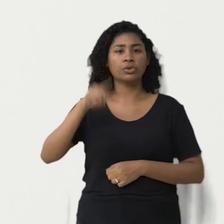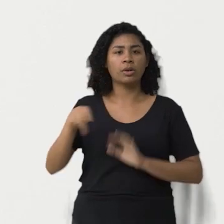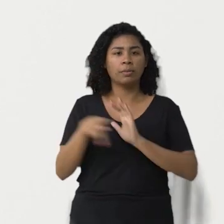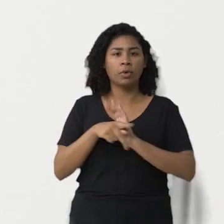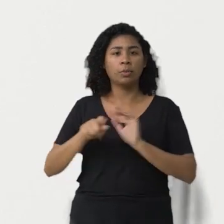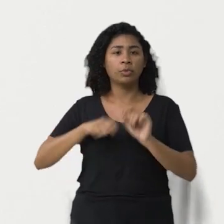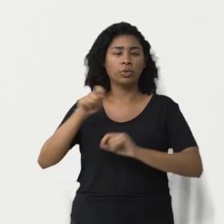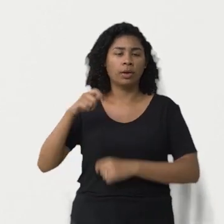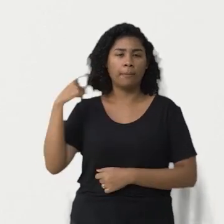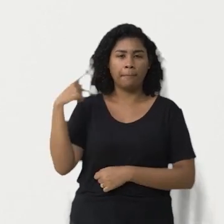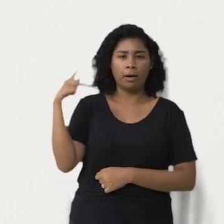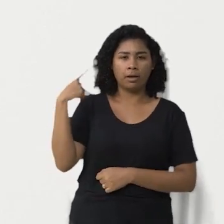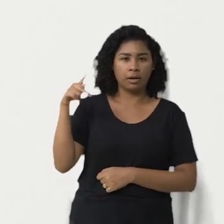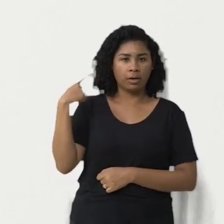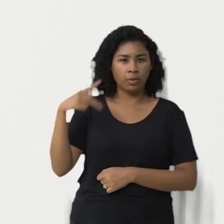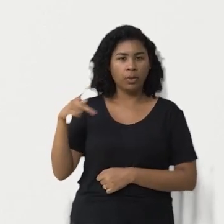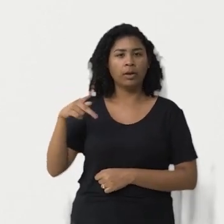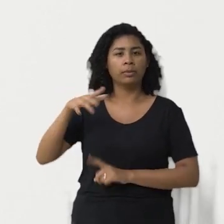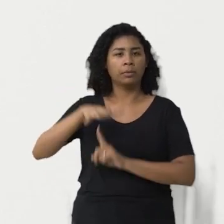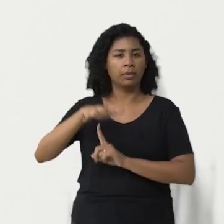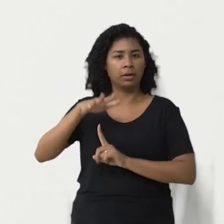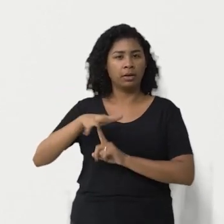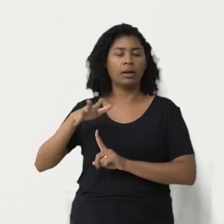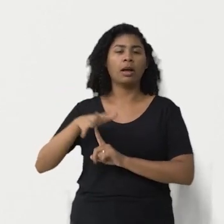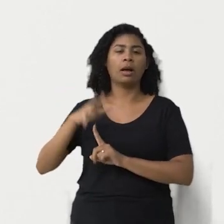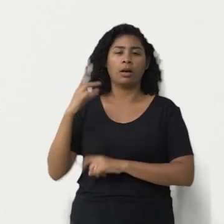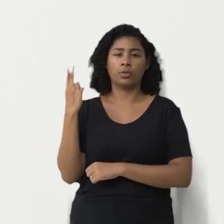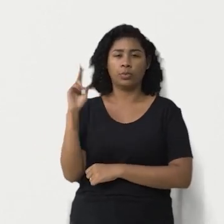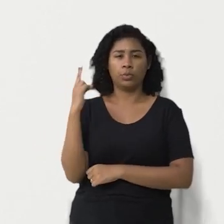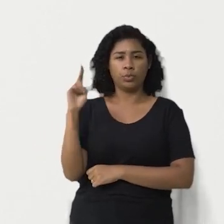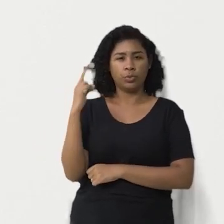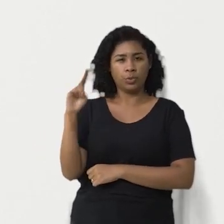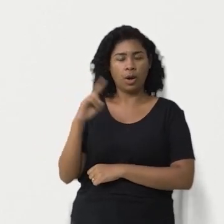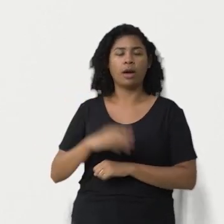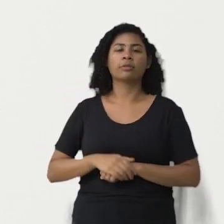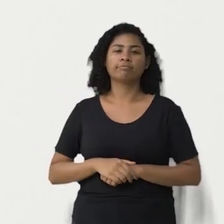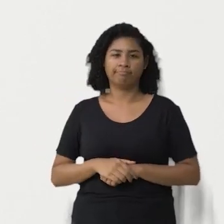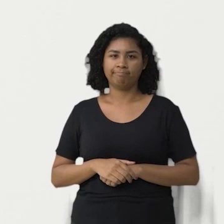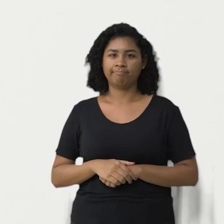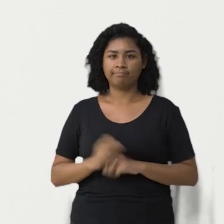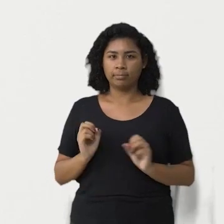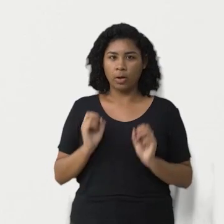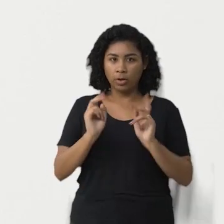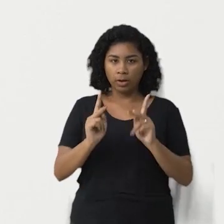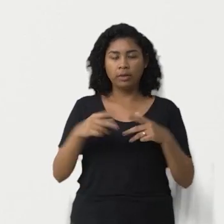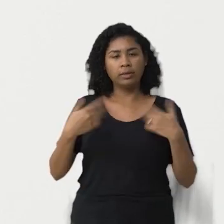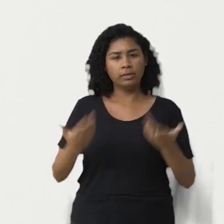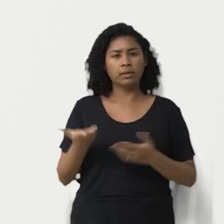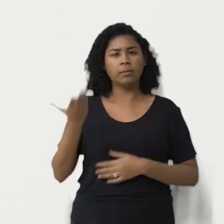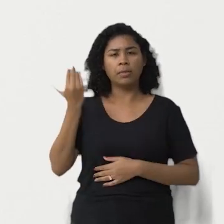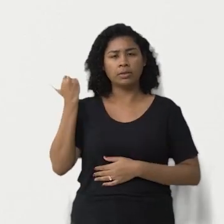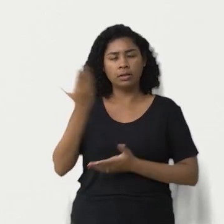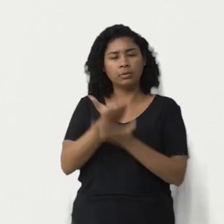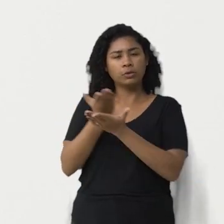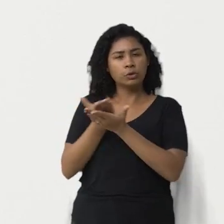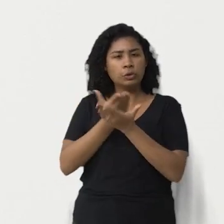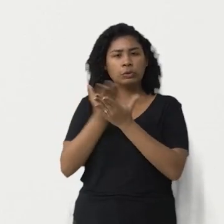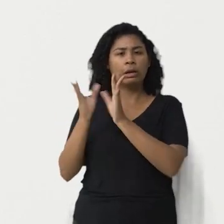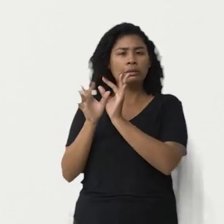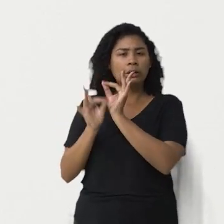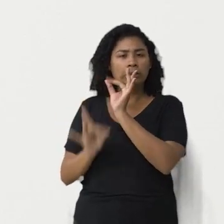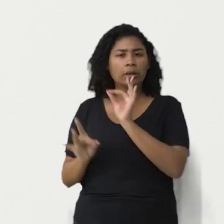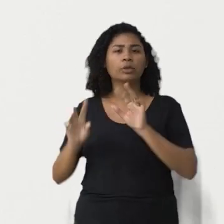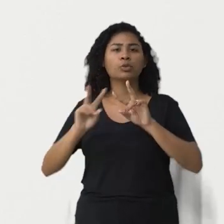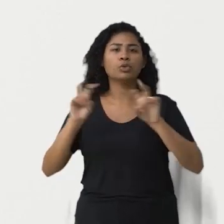Paraguai, Paraná e Uruguai, tá certo, gente? Então, nós estudamos e verificamos também